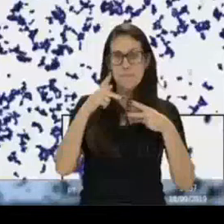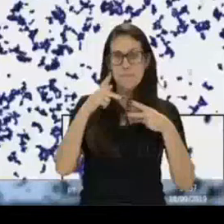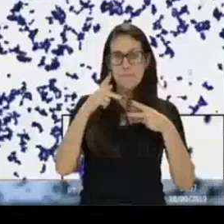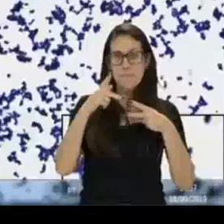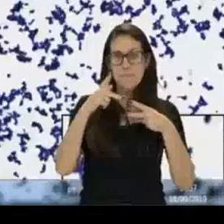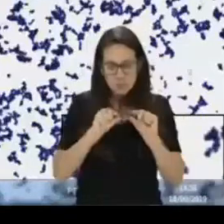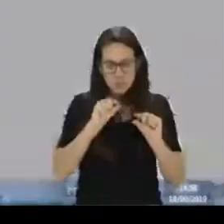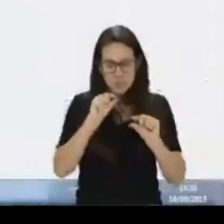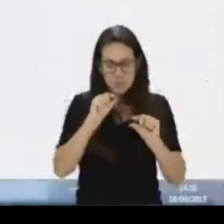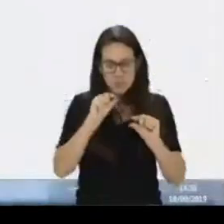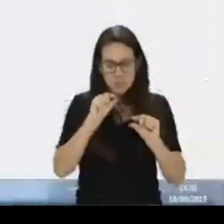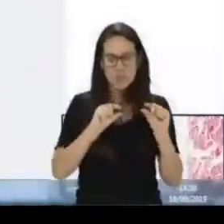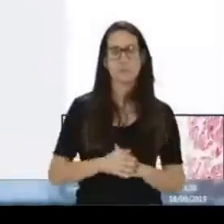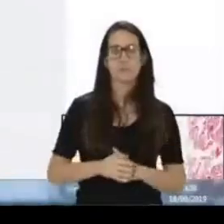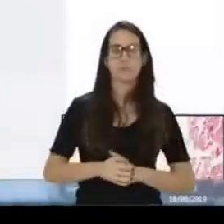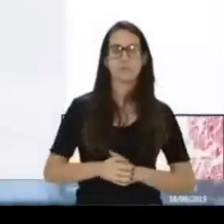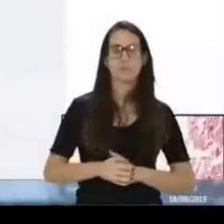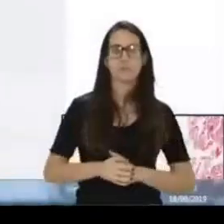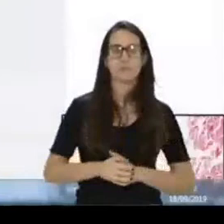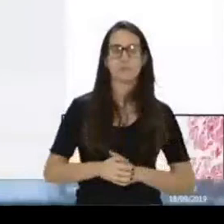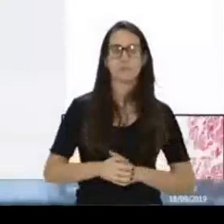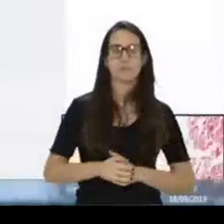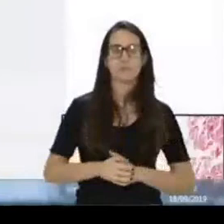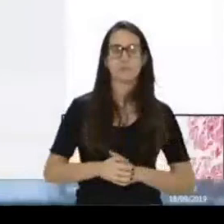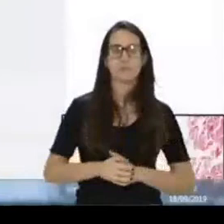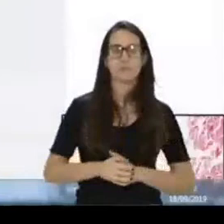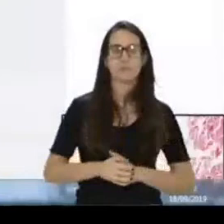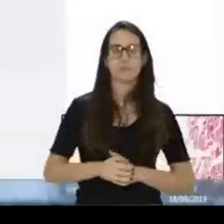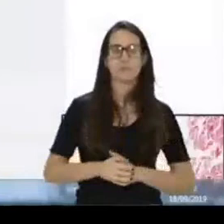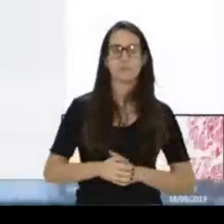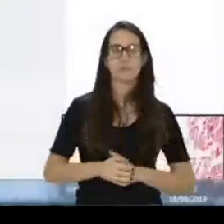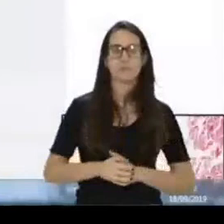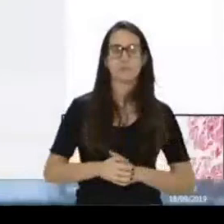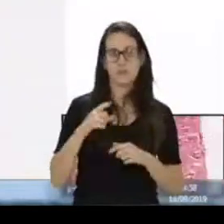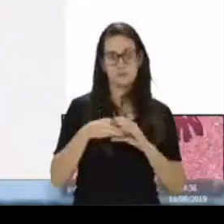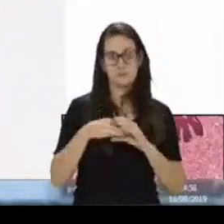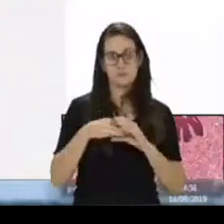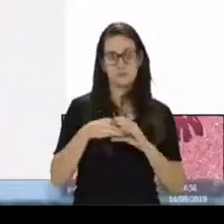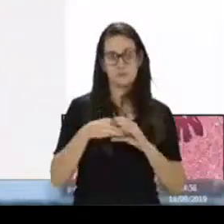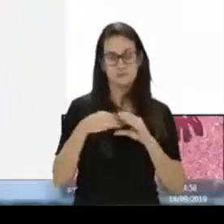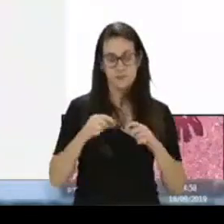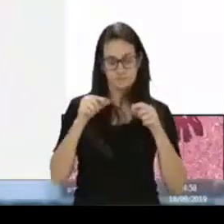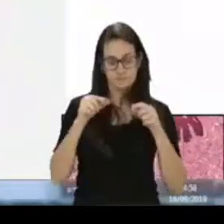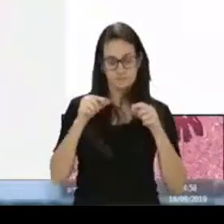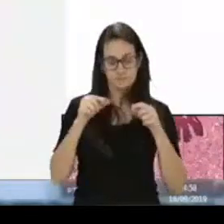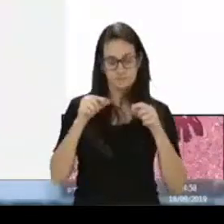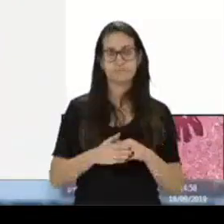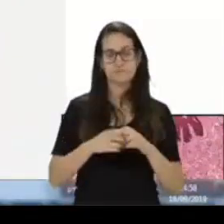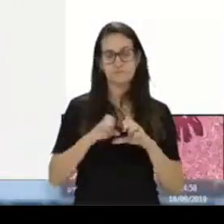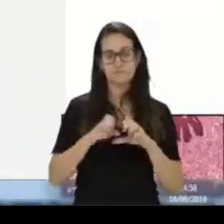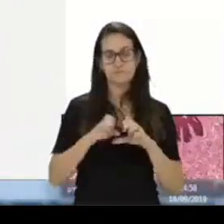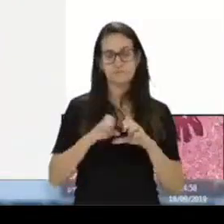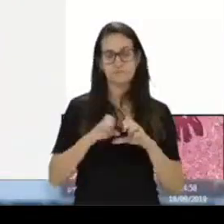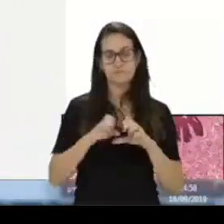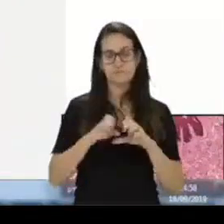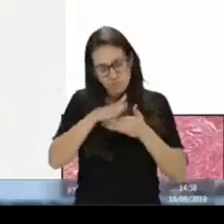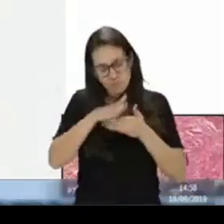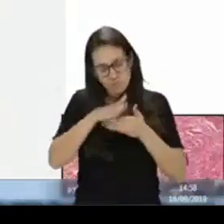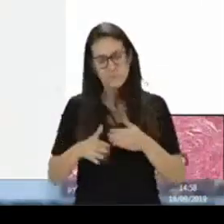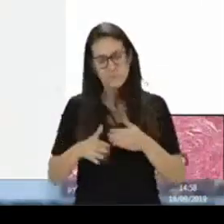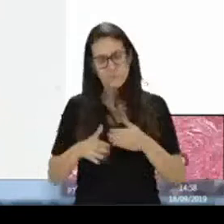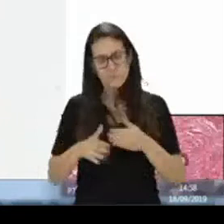de bochecha, que é a nossa primeira lâmina, então eu tenho aqui um corte dessa estrutura. Então, eu